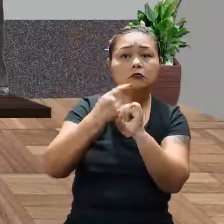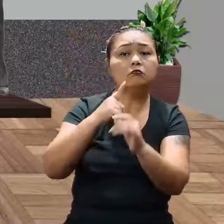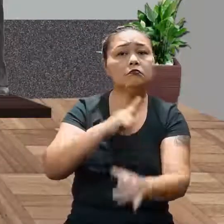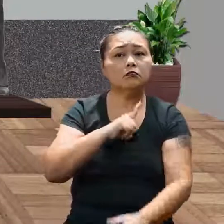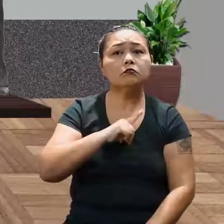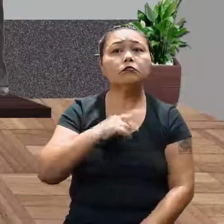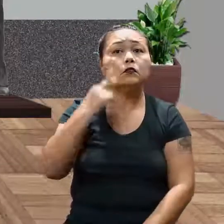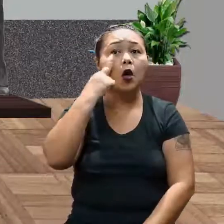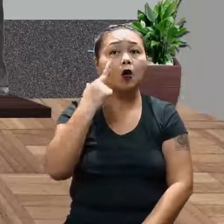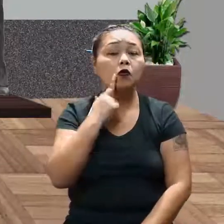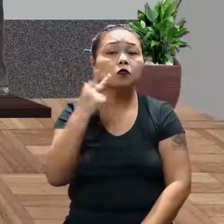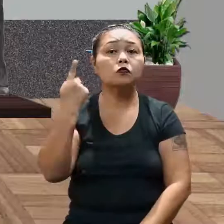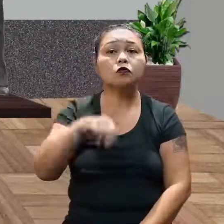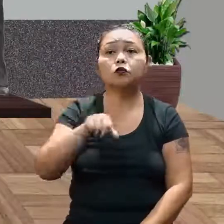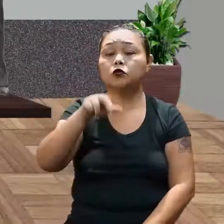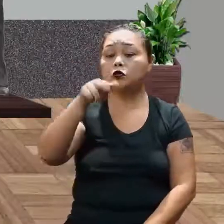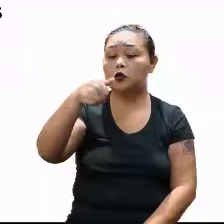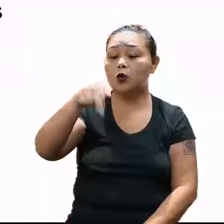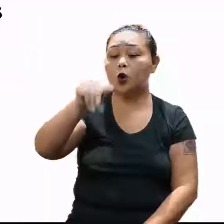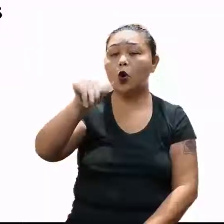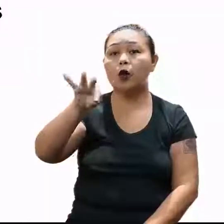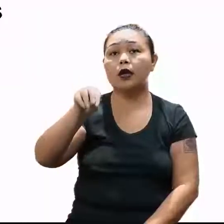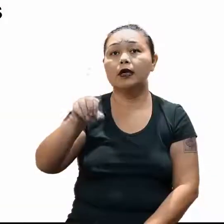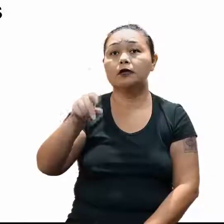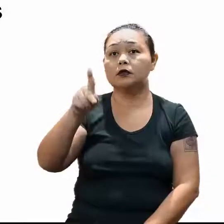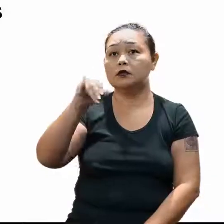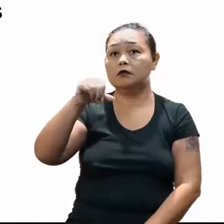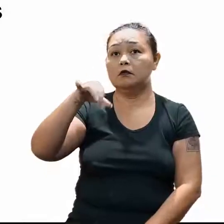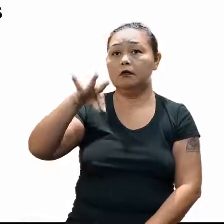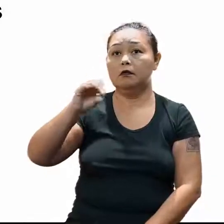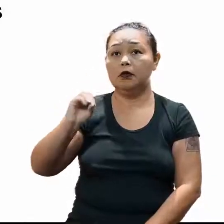Pinto. Na tela para vocês.